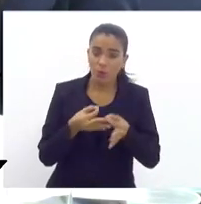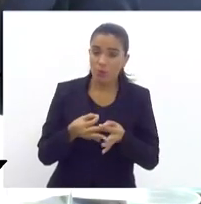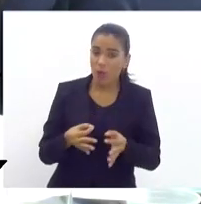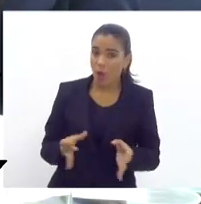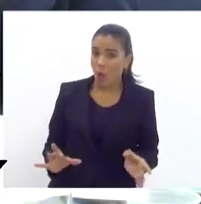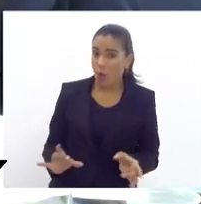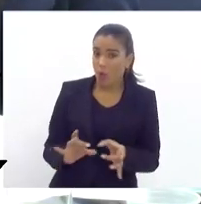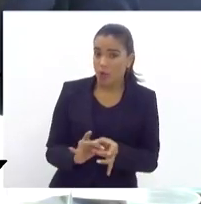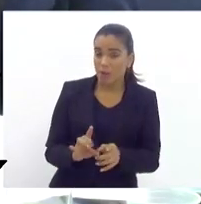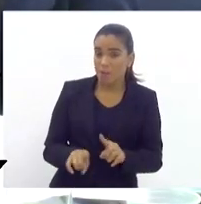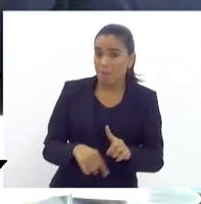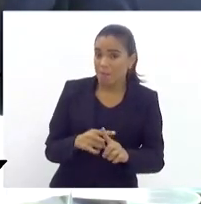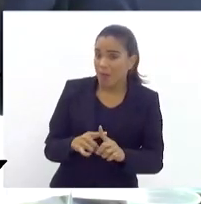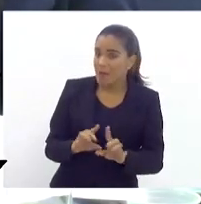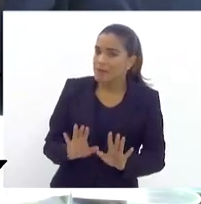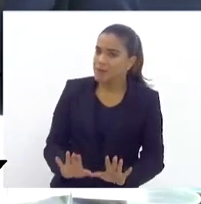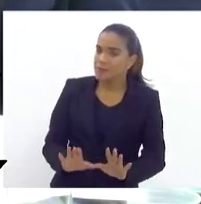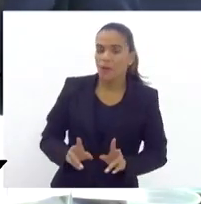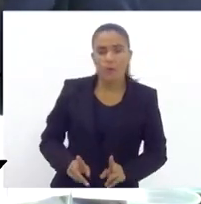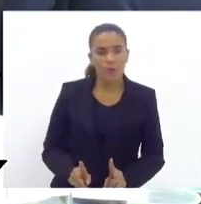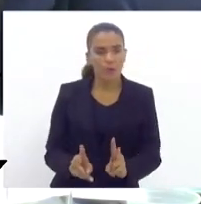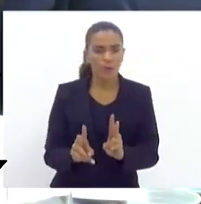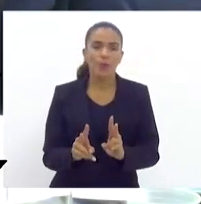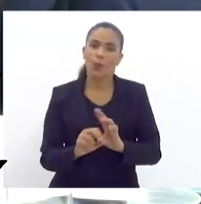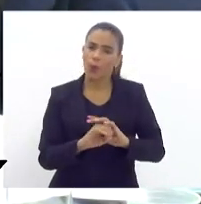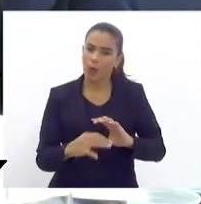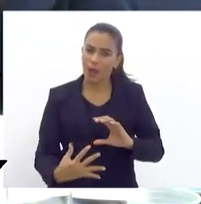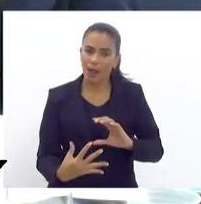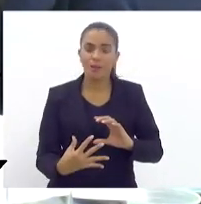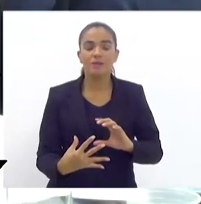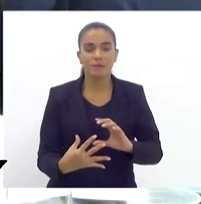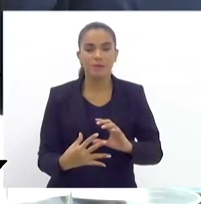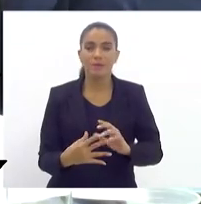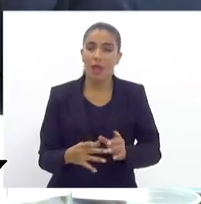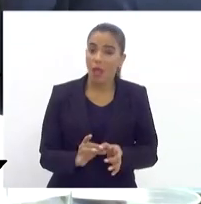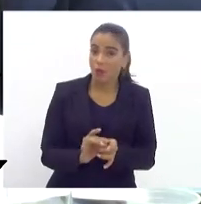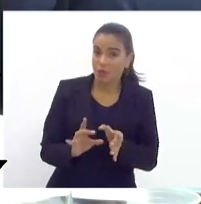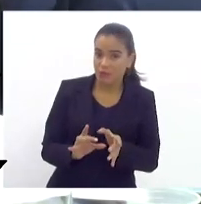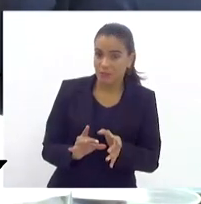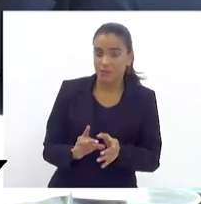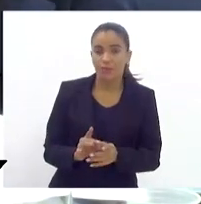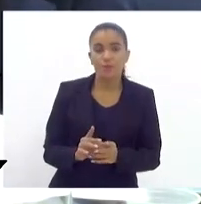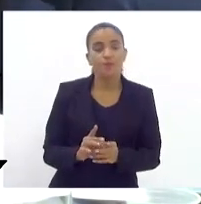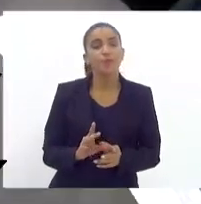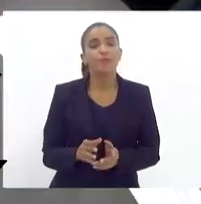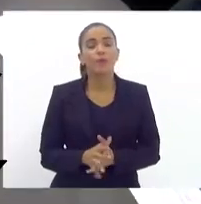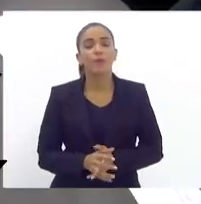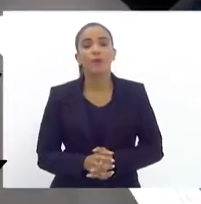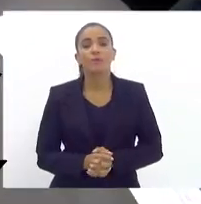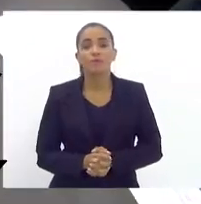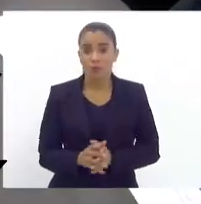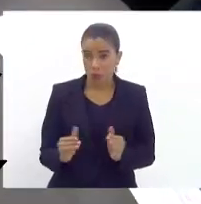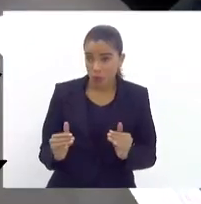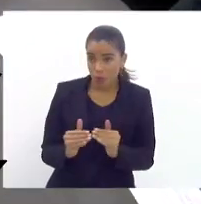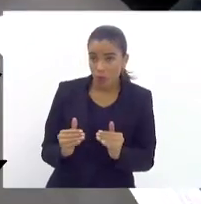mas ainda mantendo o caráter autorizativo. De acordo, deputado Carlos Mink?